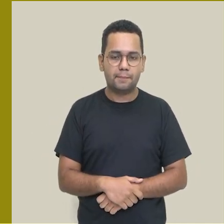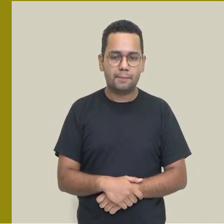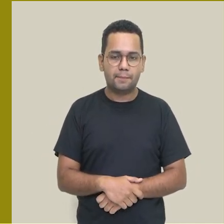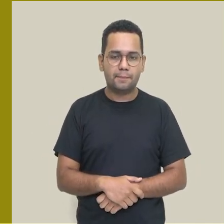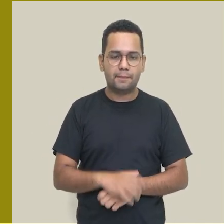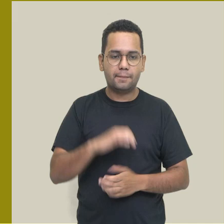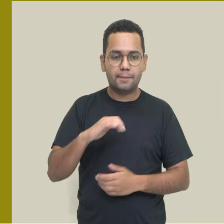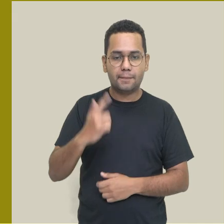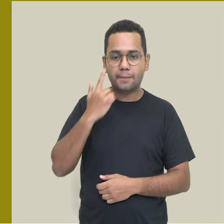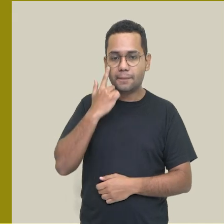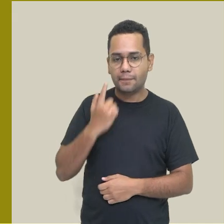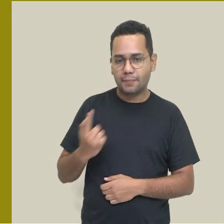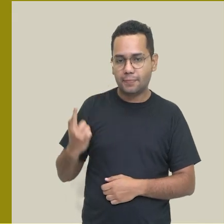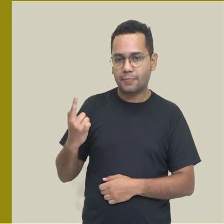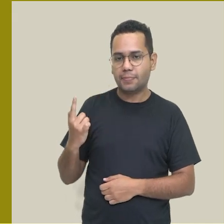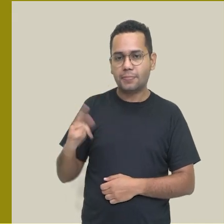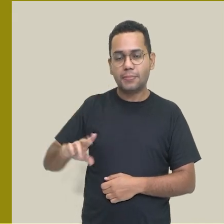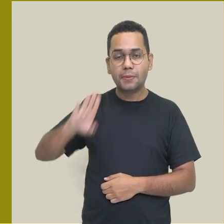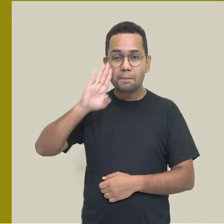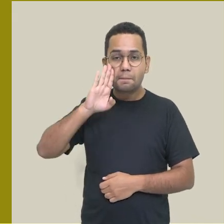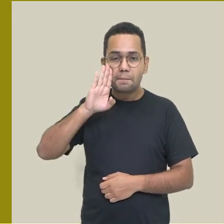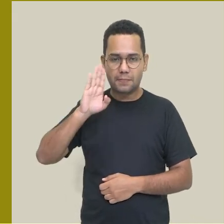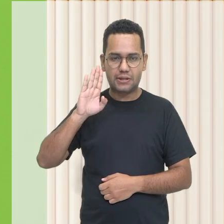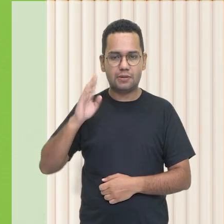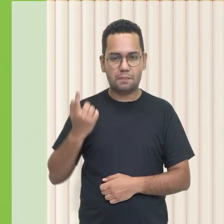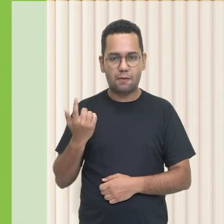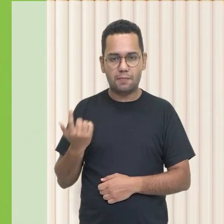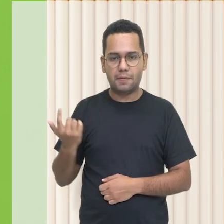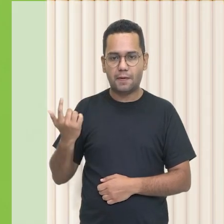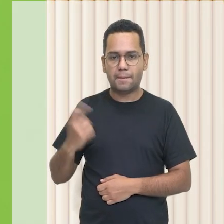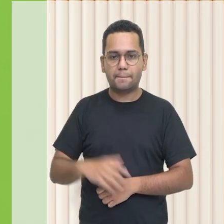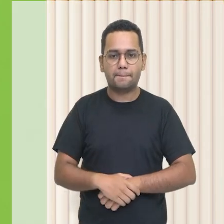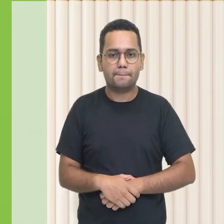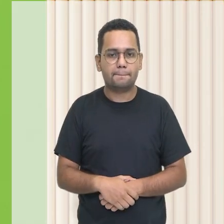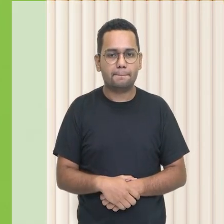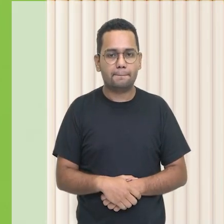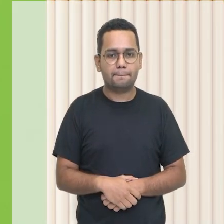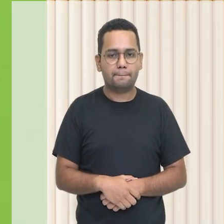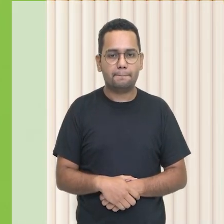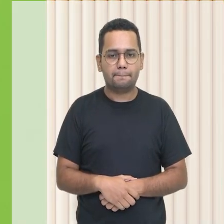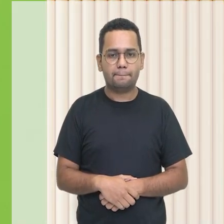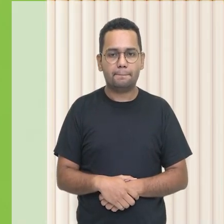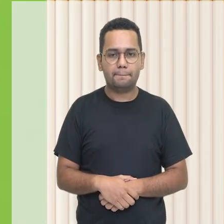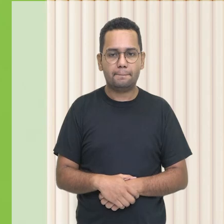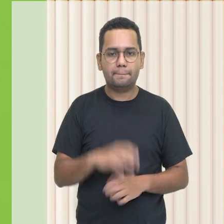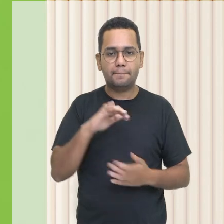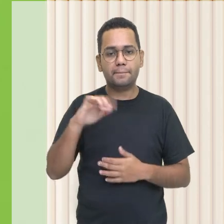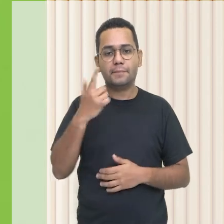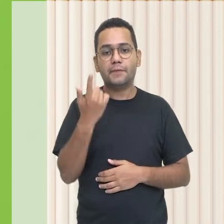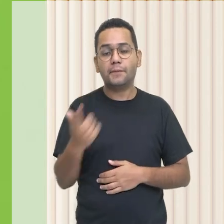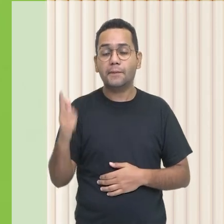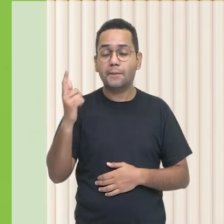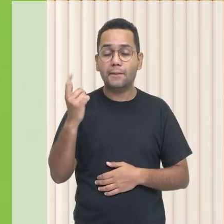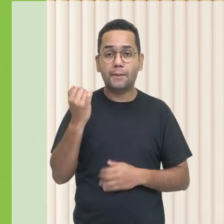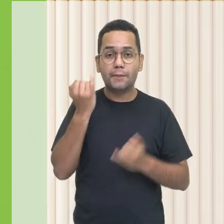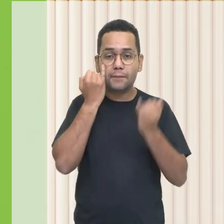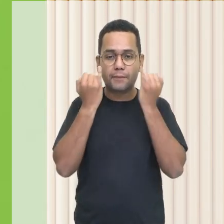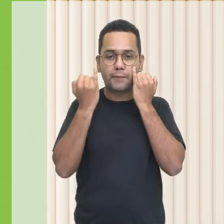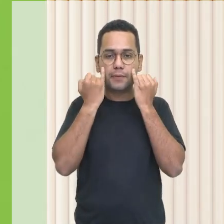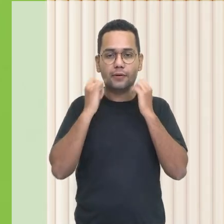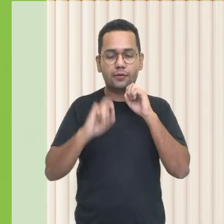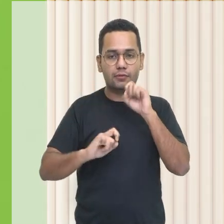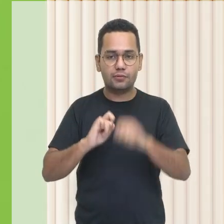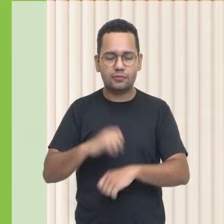para a gente conhecer mais a característica de um outro sistema, né, trago para vocês aí uma informação importantíssima